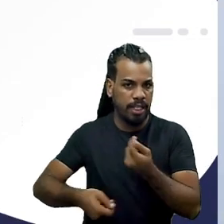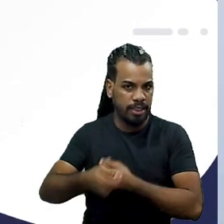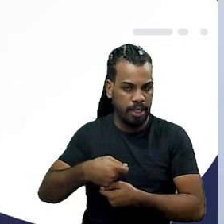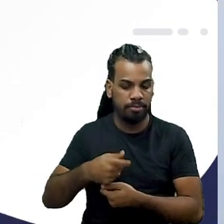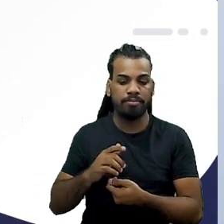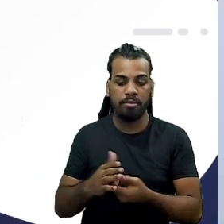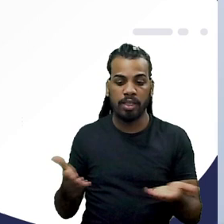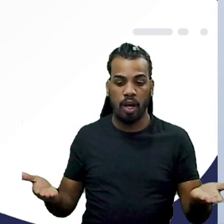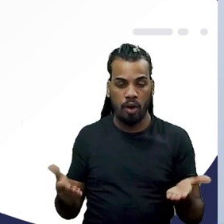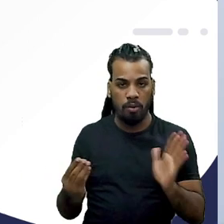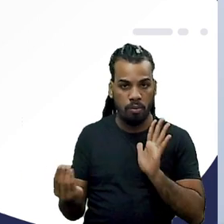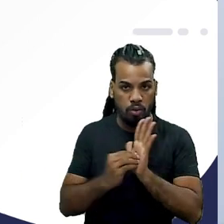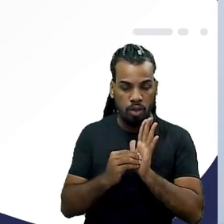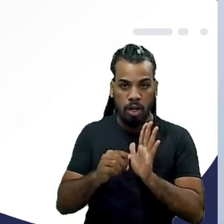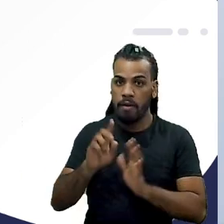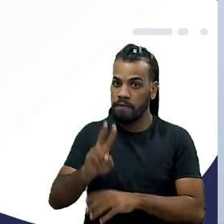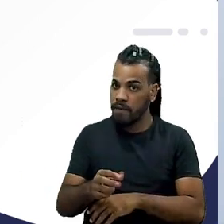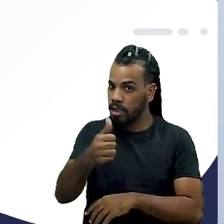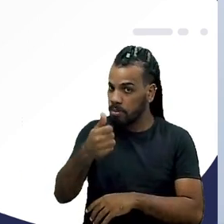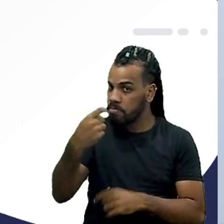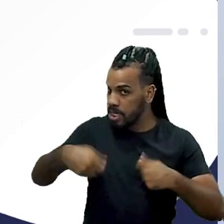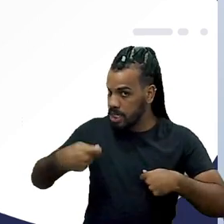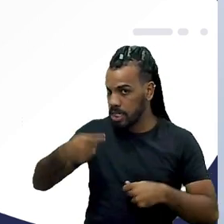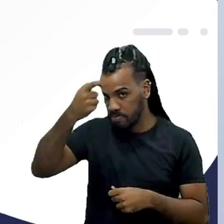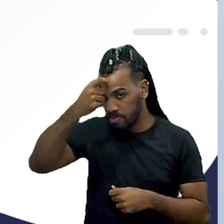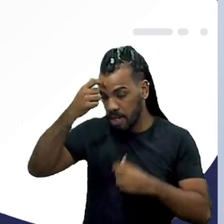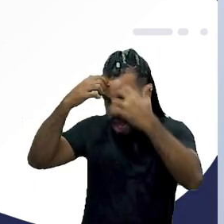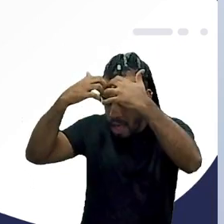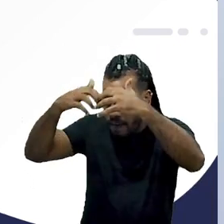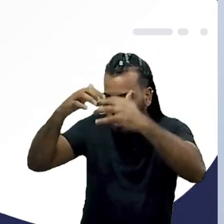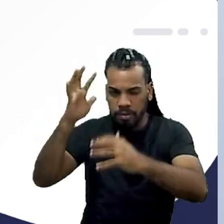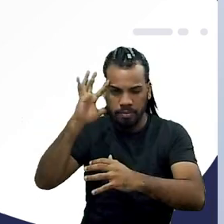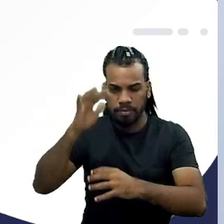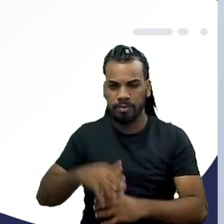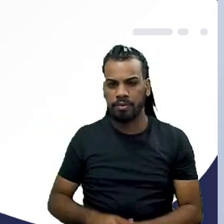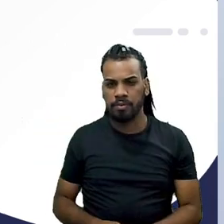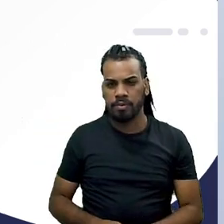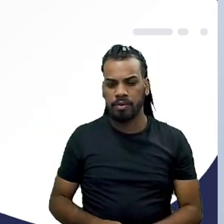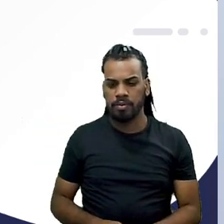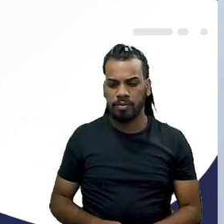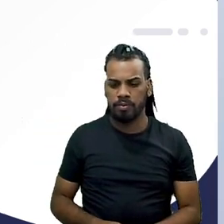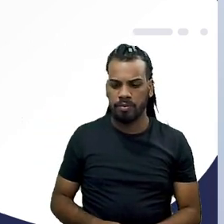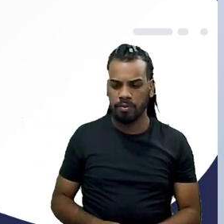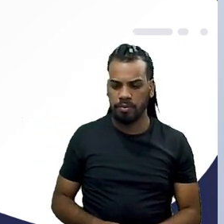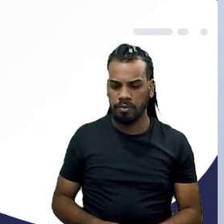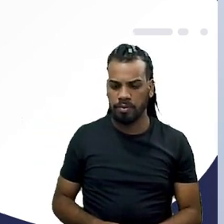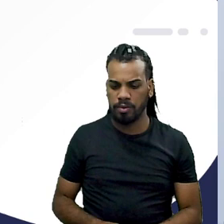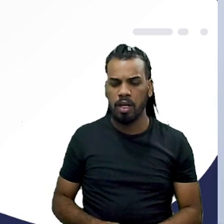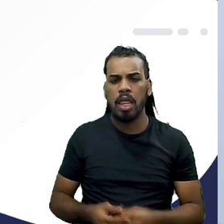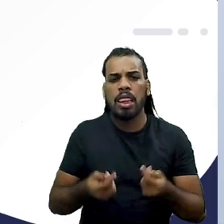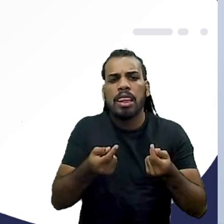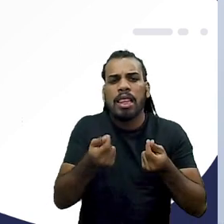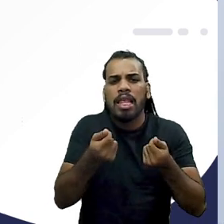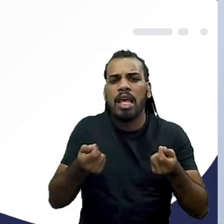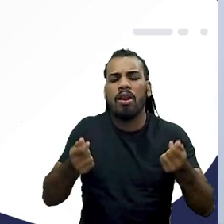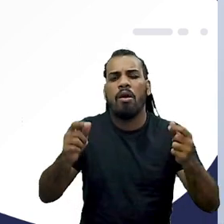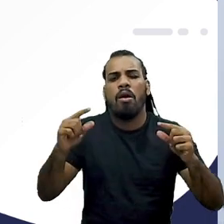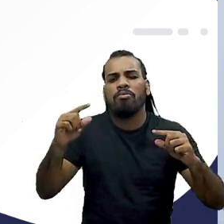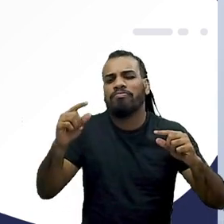agora a gente vai colocar que vale a pena uma reflexão. Quais são as principais causas do desequilíbrio financeiro numa